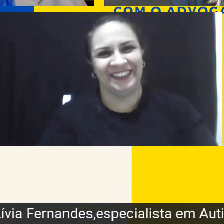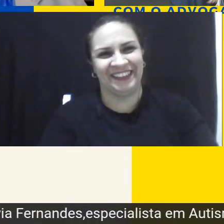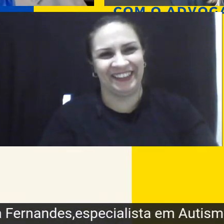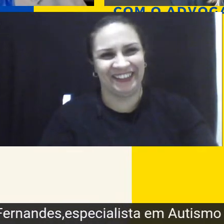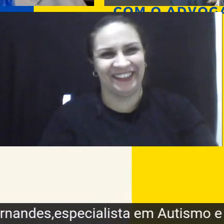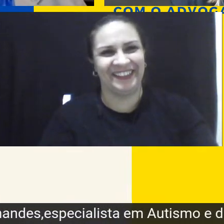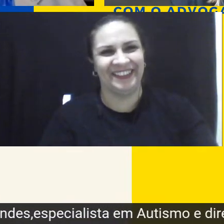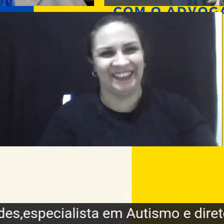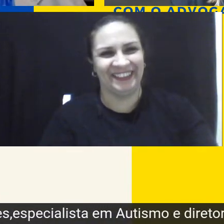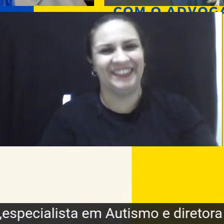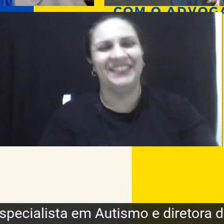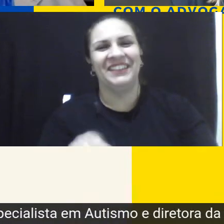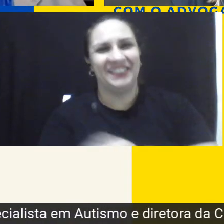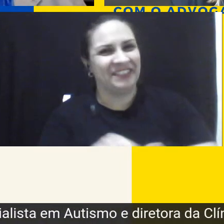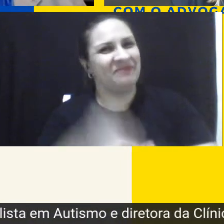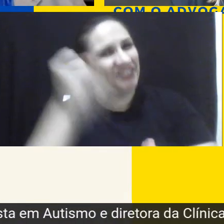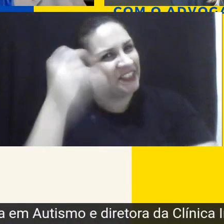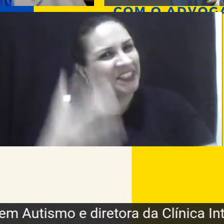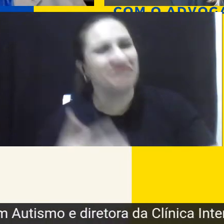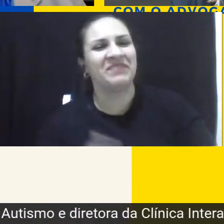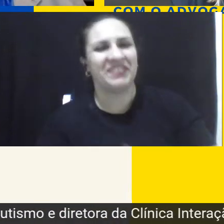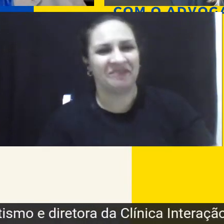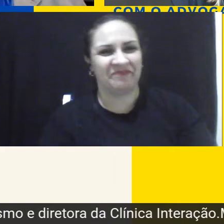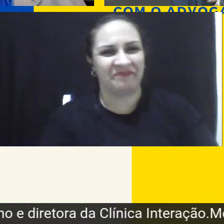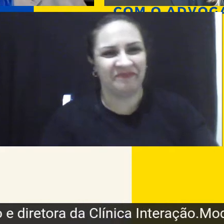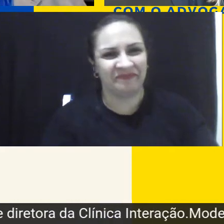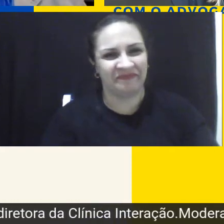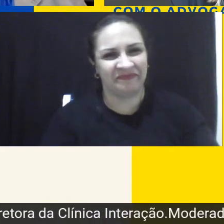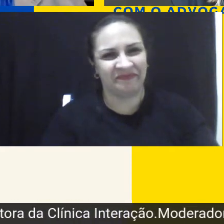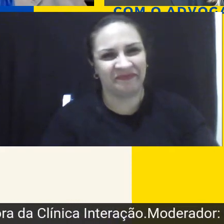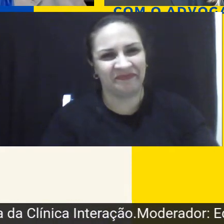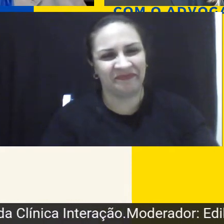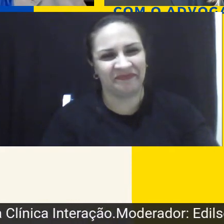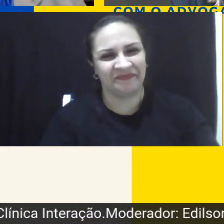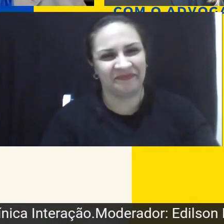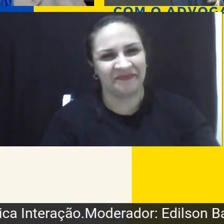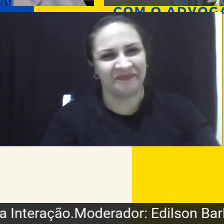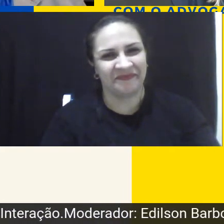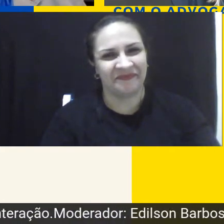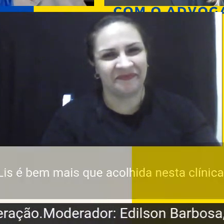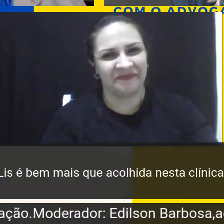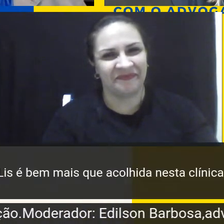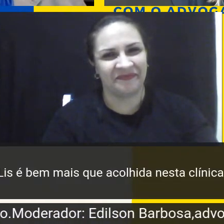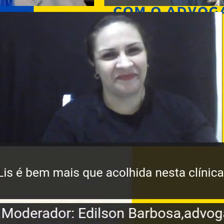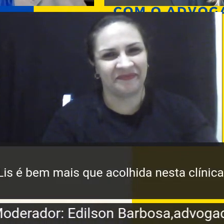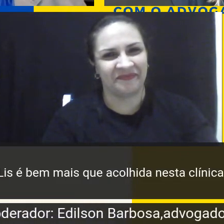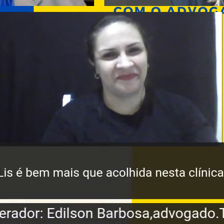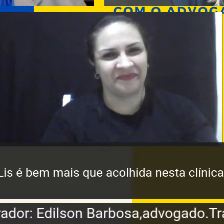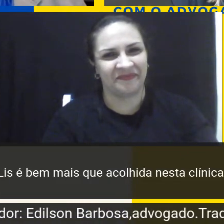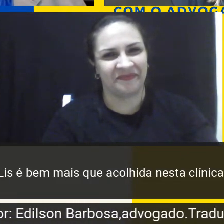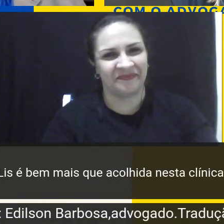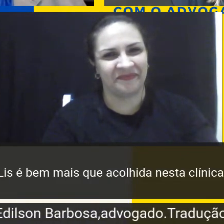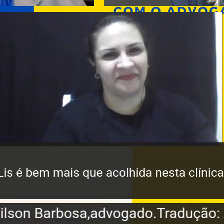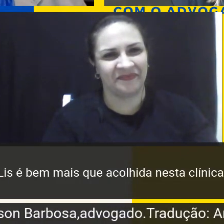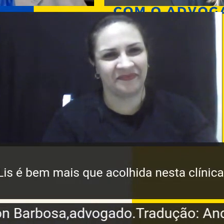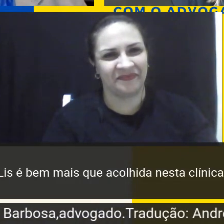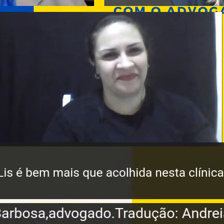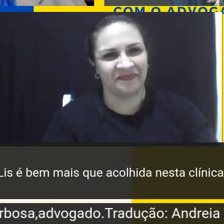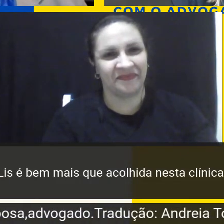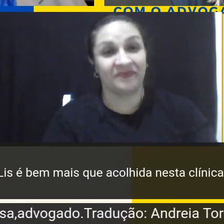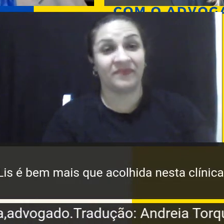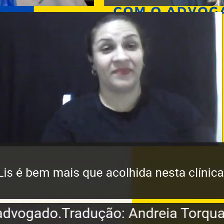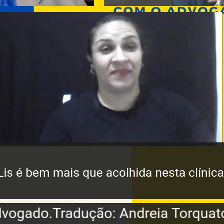Ela fala também... não, teve outro aqui que eu acho que ela ia falar, mas não concluiu.